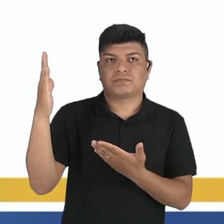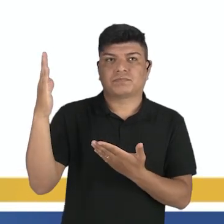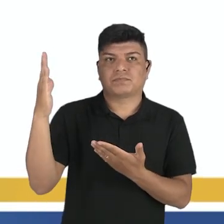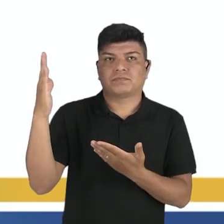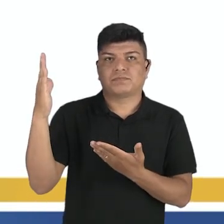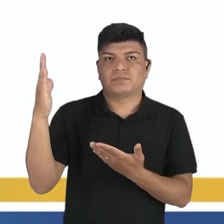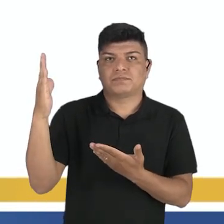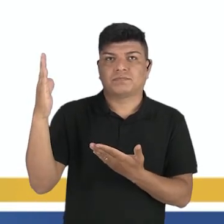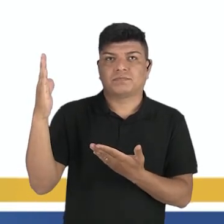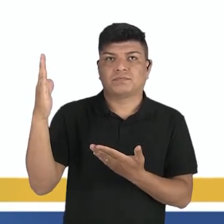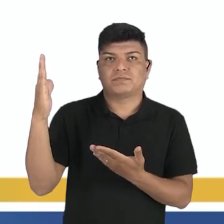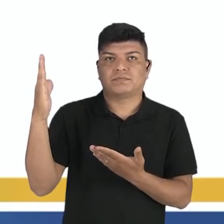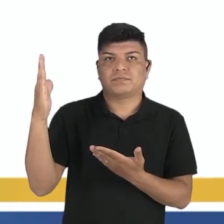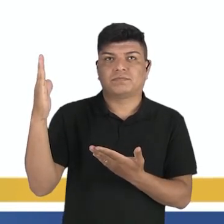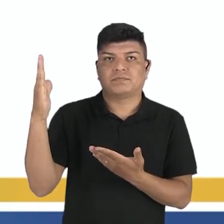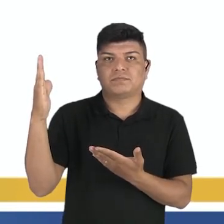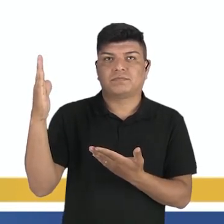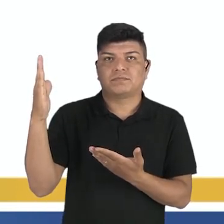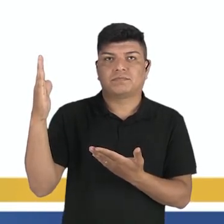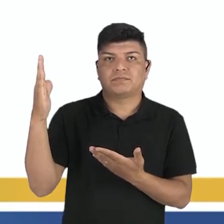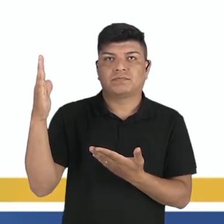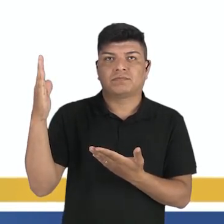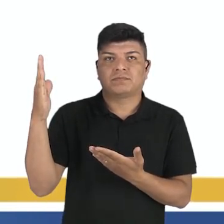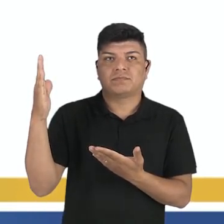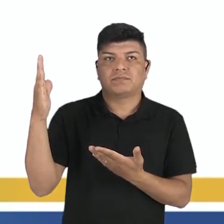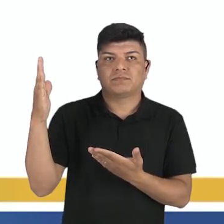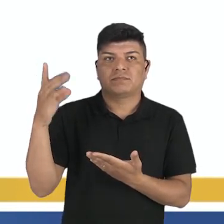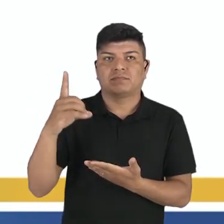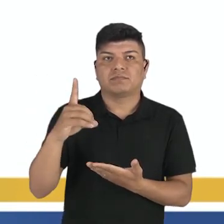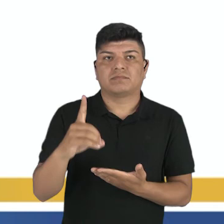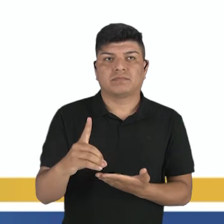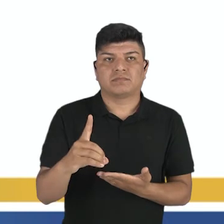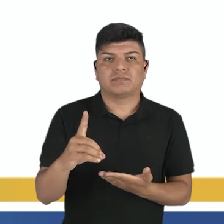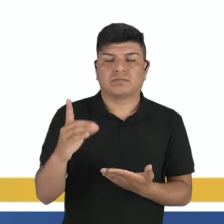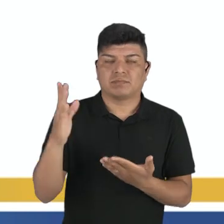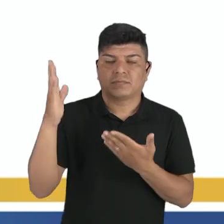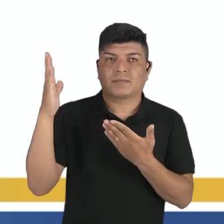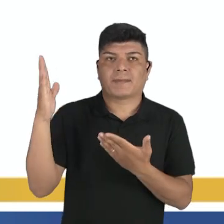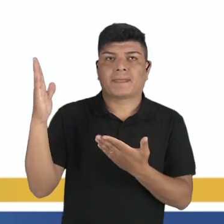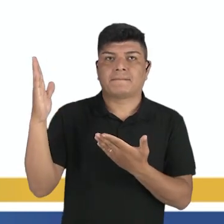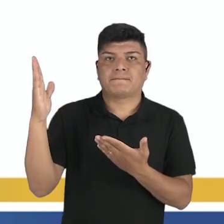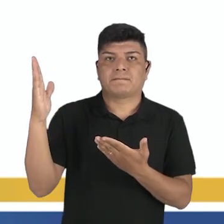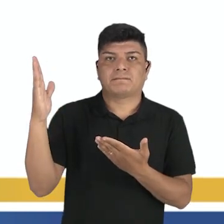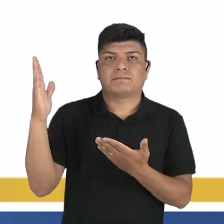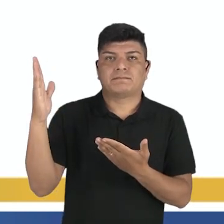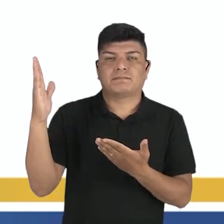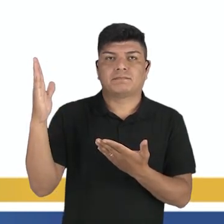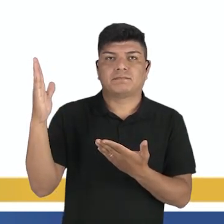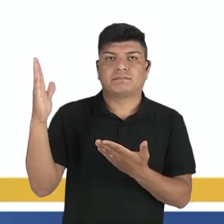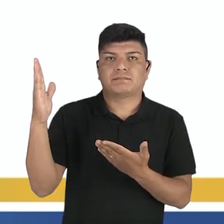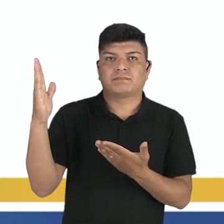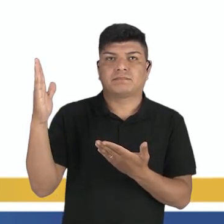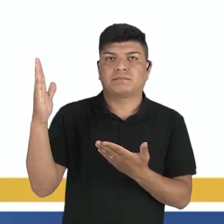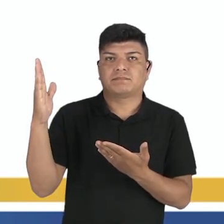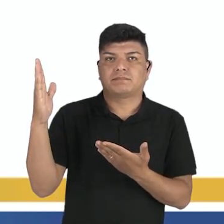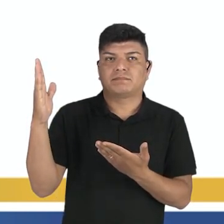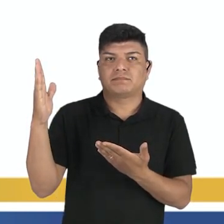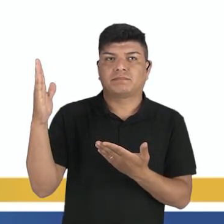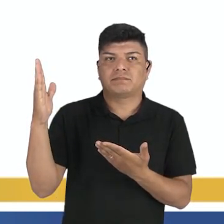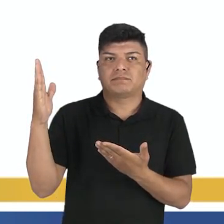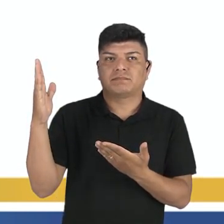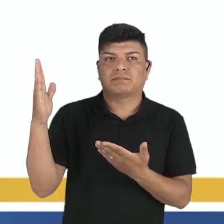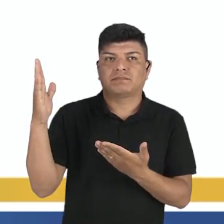C, Indonésia, Coreia do Sul, Taiwan, Filipinas e Singapura. Letra D, Malásia, Tailândia, Hong